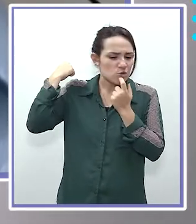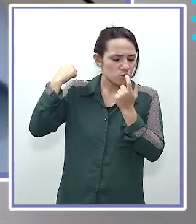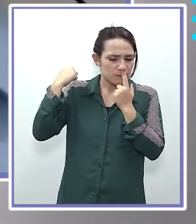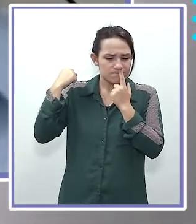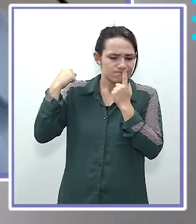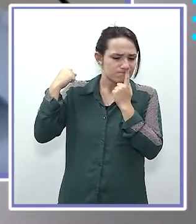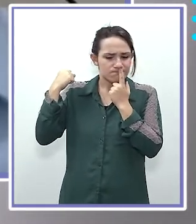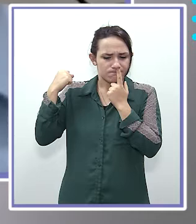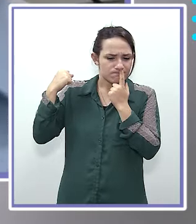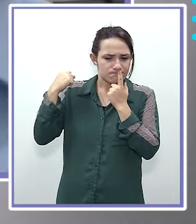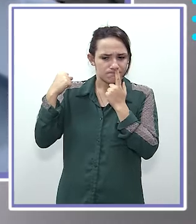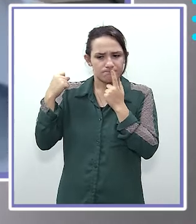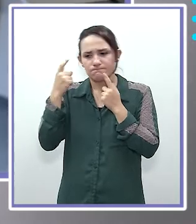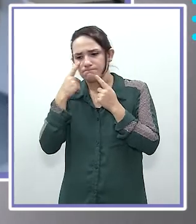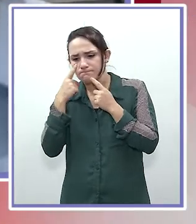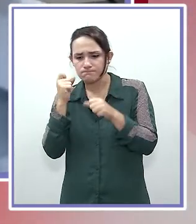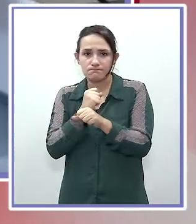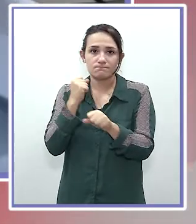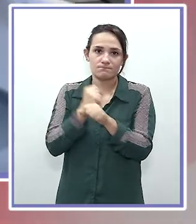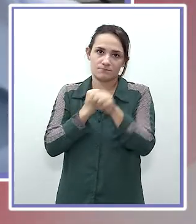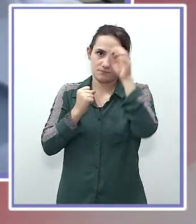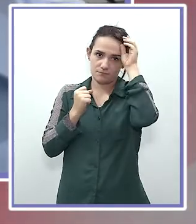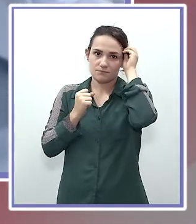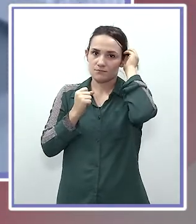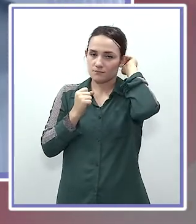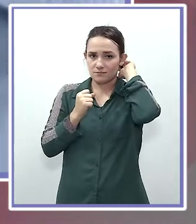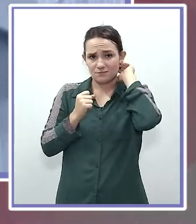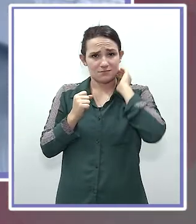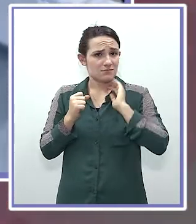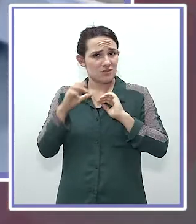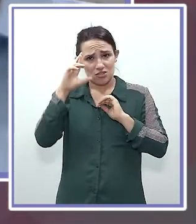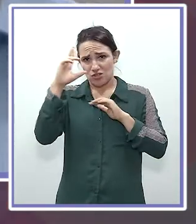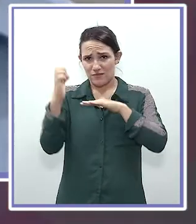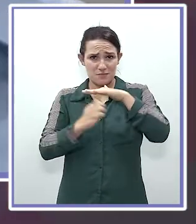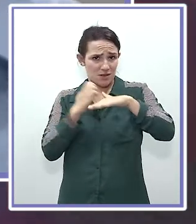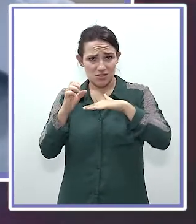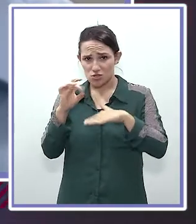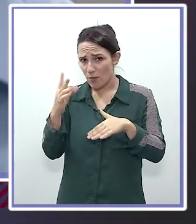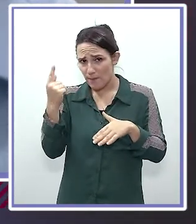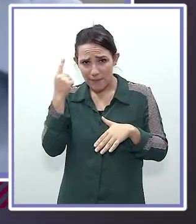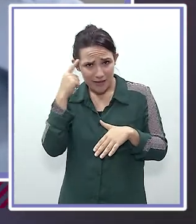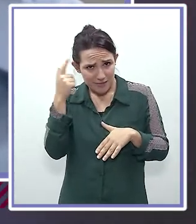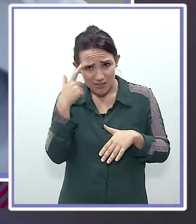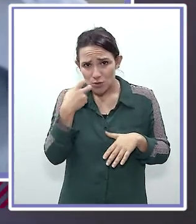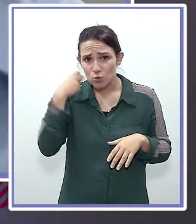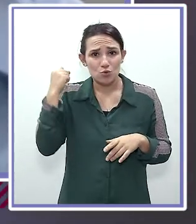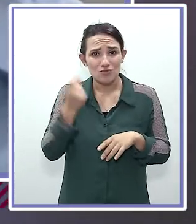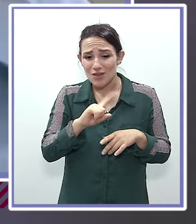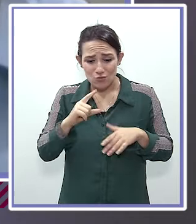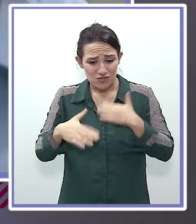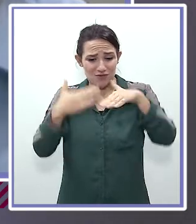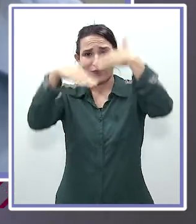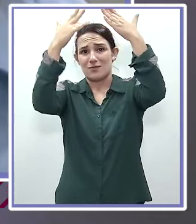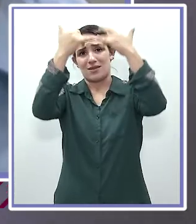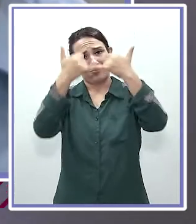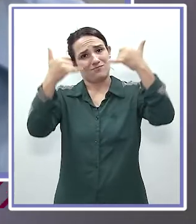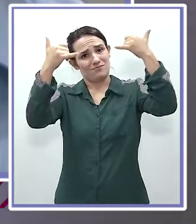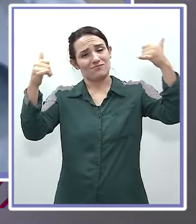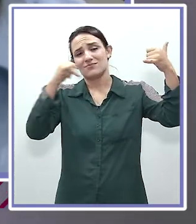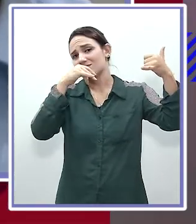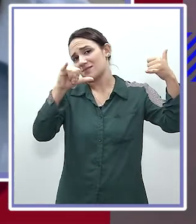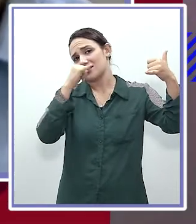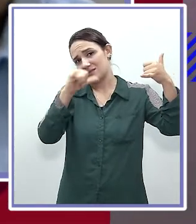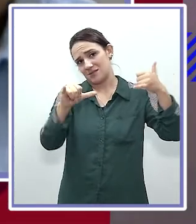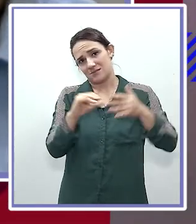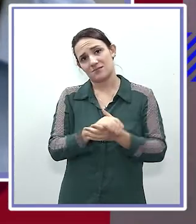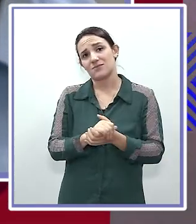com algum investimento em geração, né? E aí é visando o lucro, não visando o desenvolvimento da região. Então é muito preocupante e